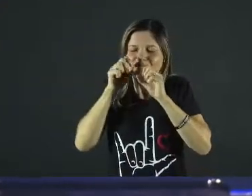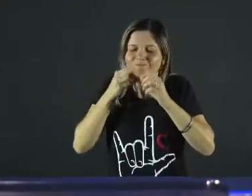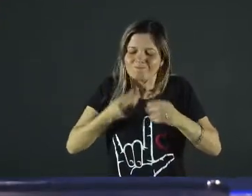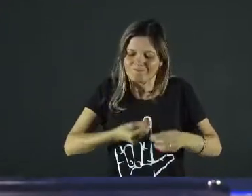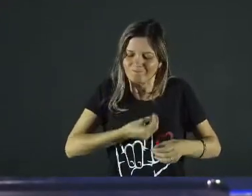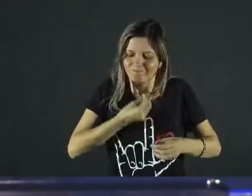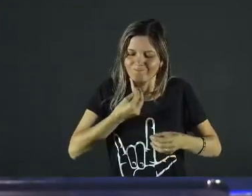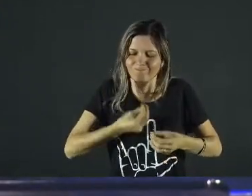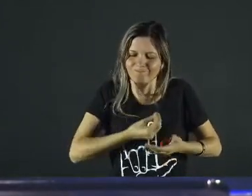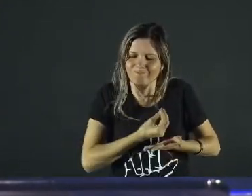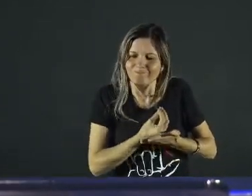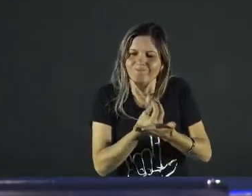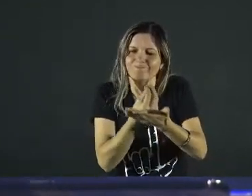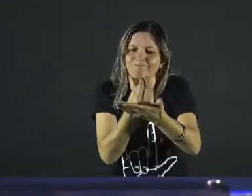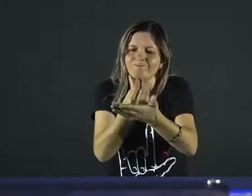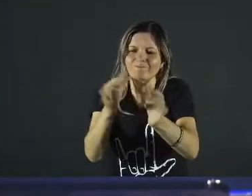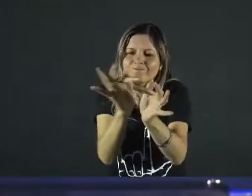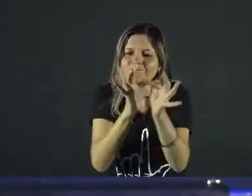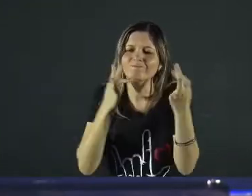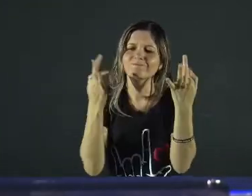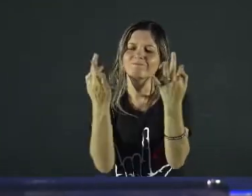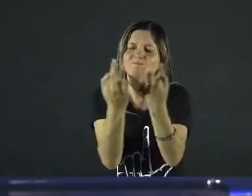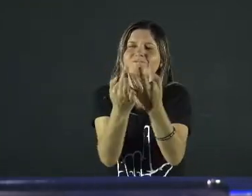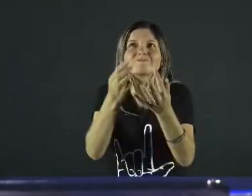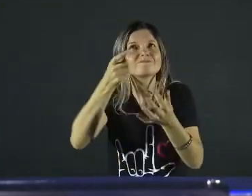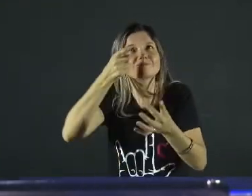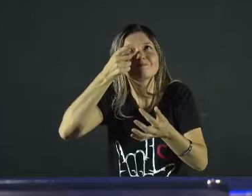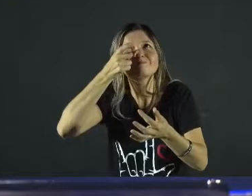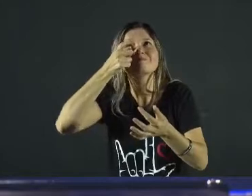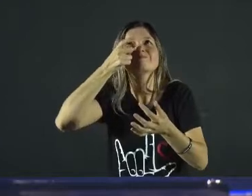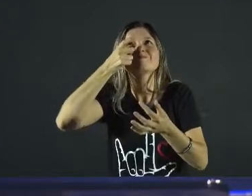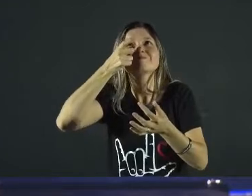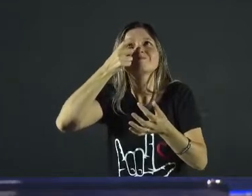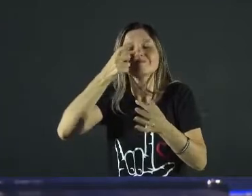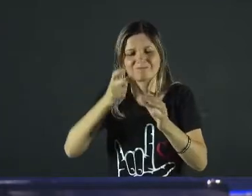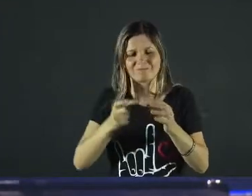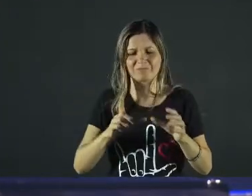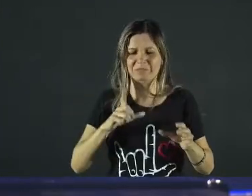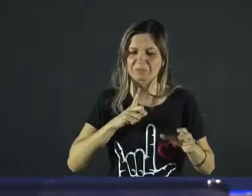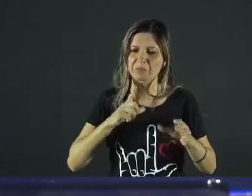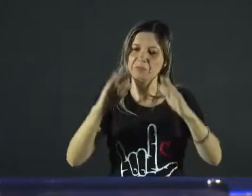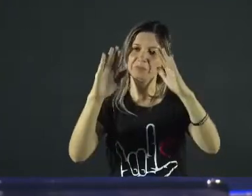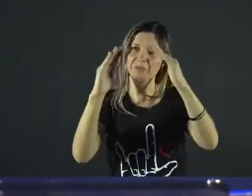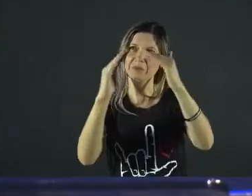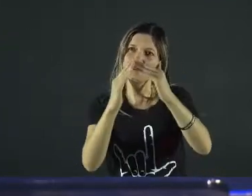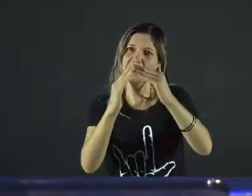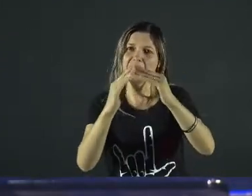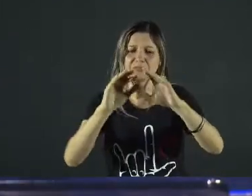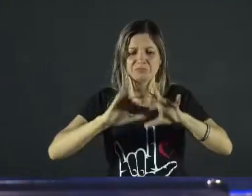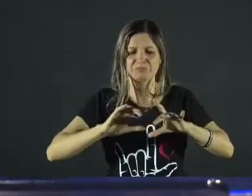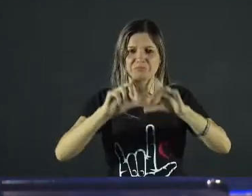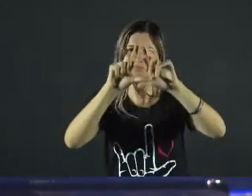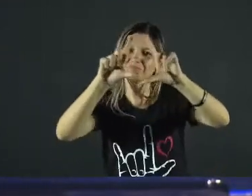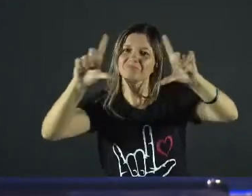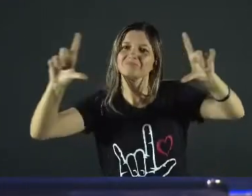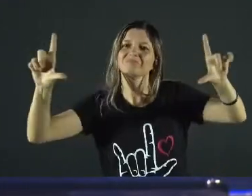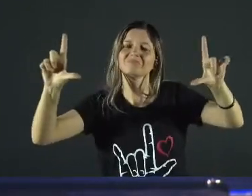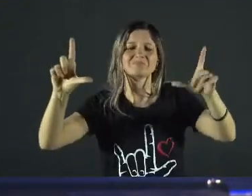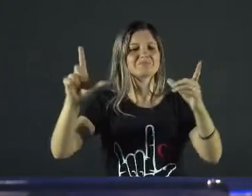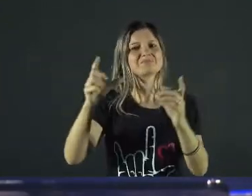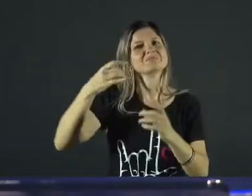agora, cada pessoa, Senhor, que está com o seu computador ligado, que está com o seu